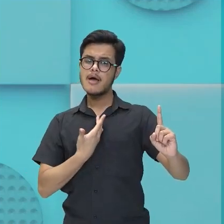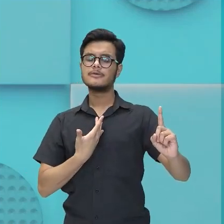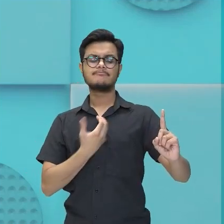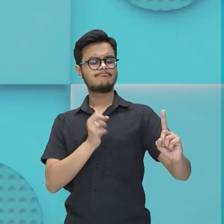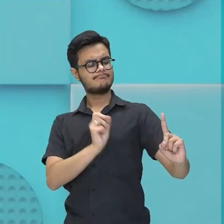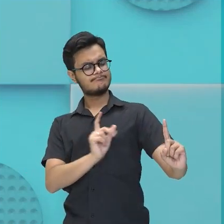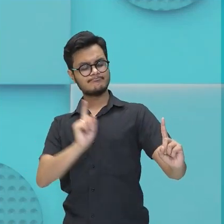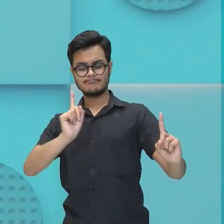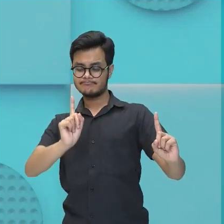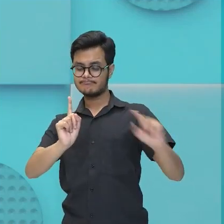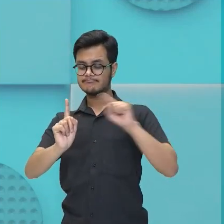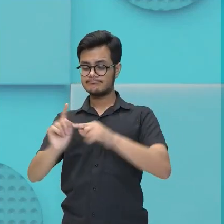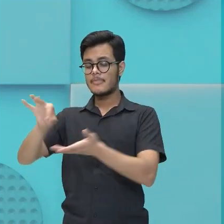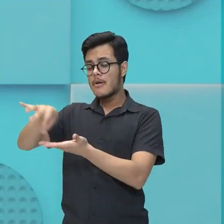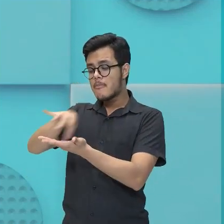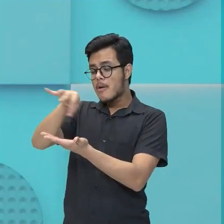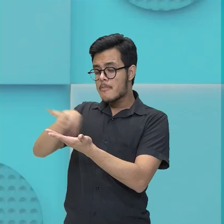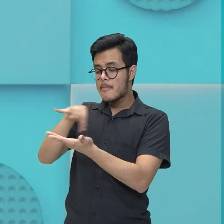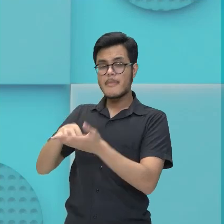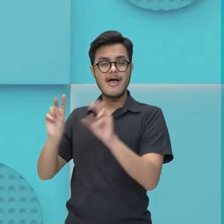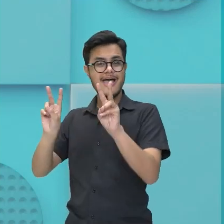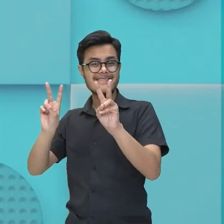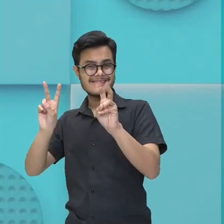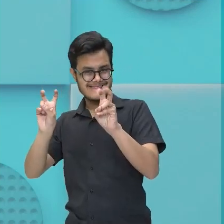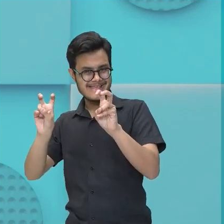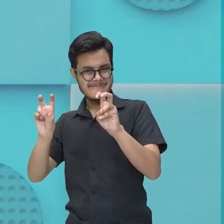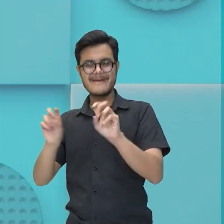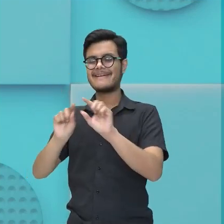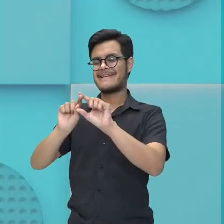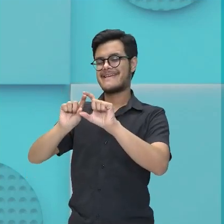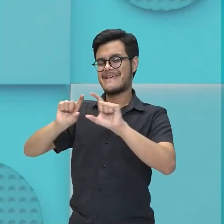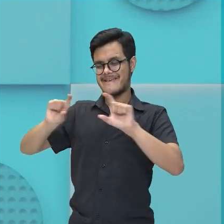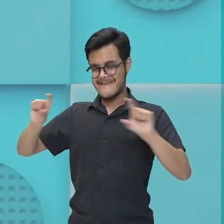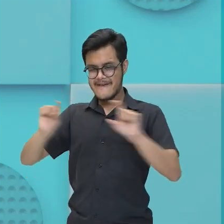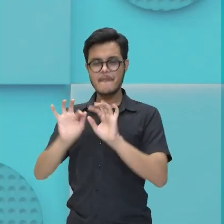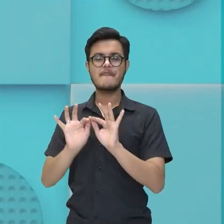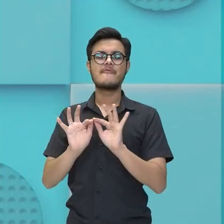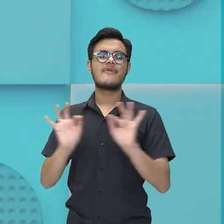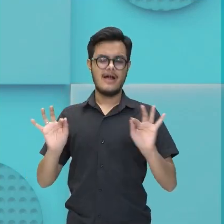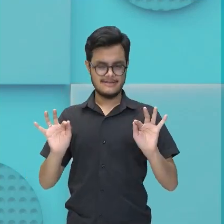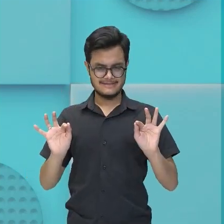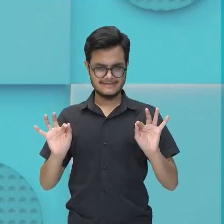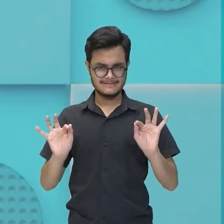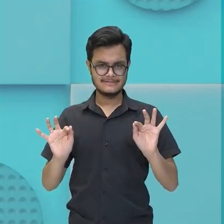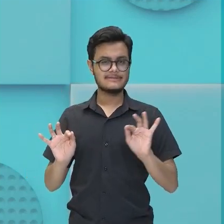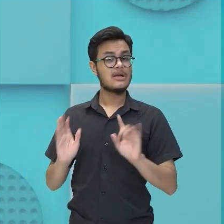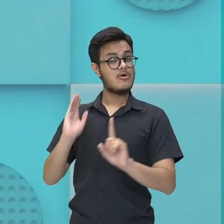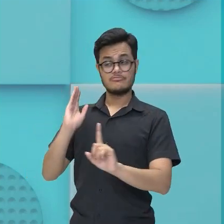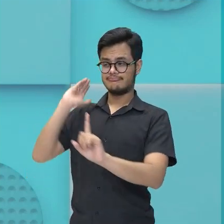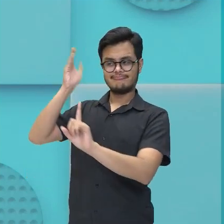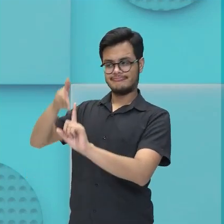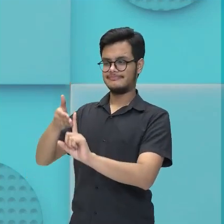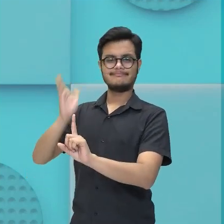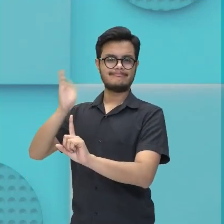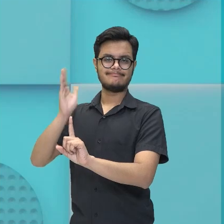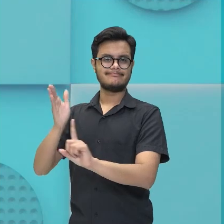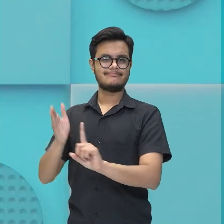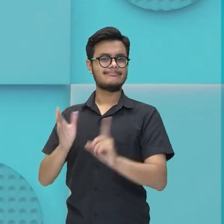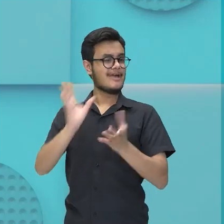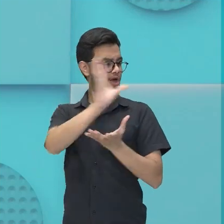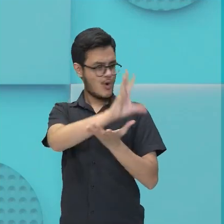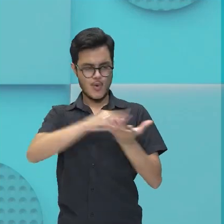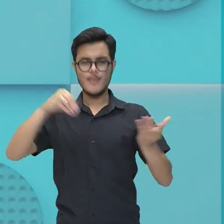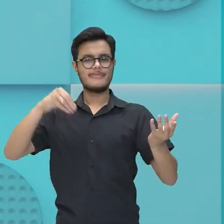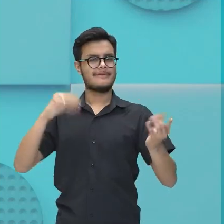destacado com aspas. Percebam que, ao fazer isso, ele faz uma citação direta das palavras da pessoa, ele